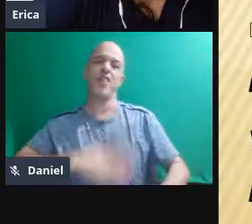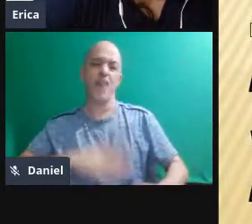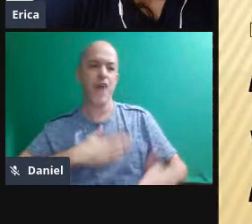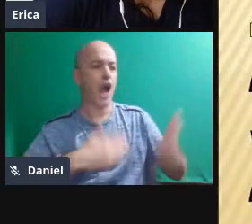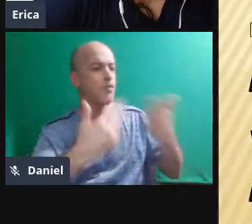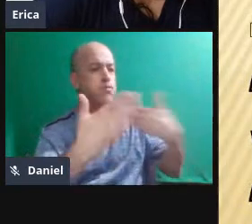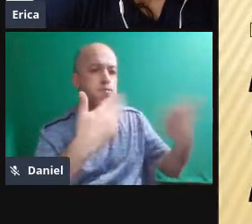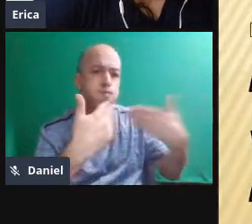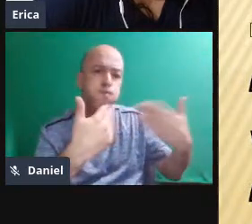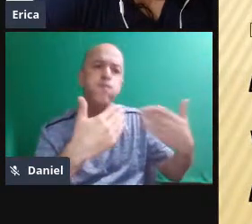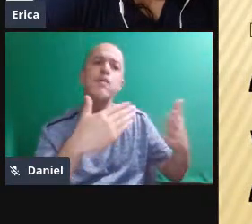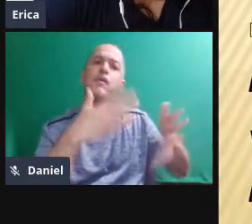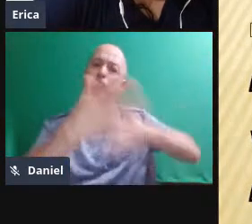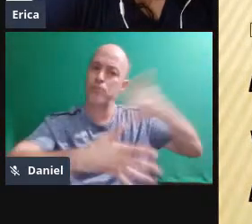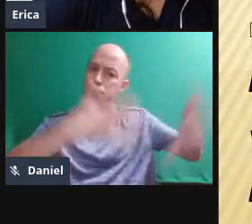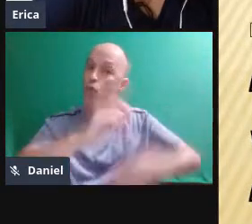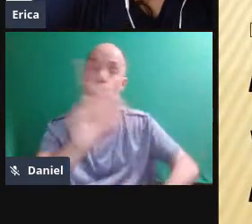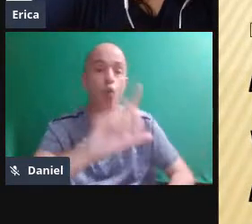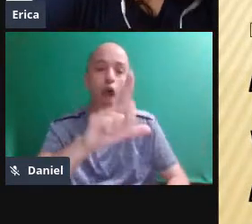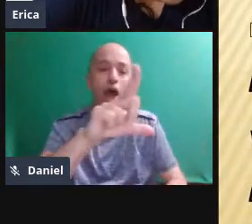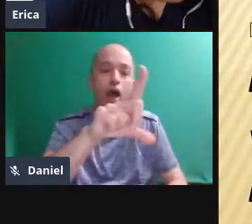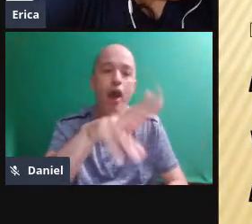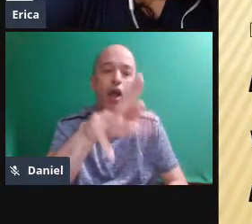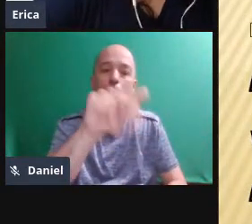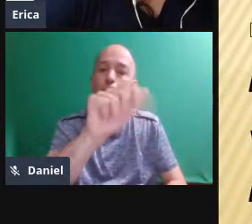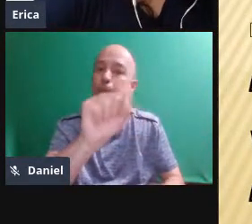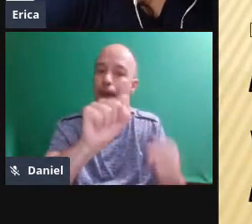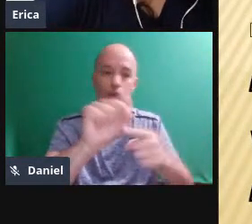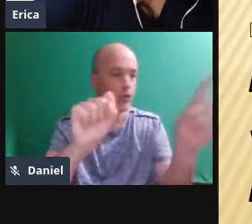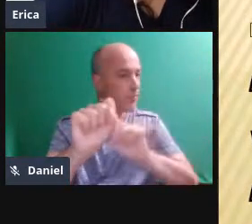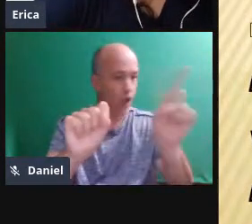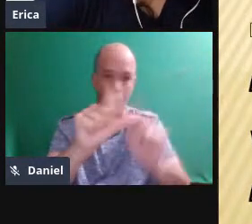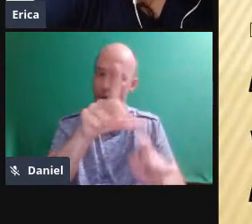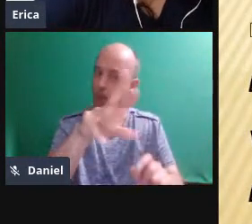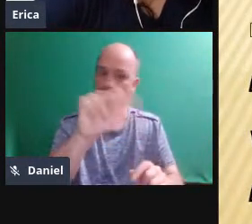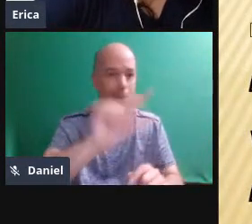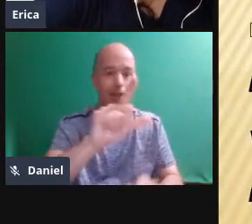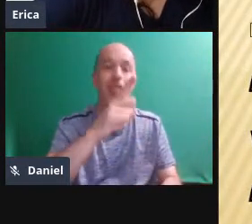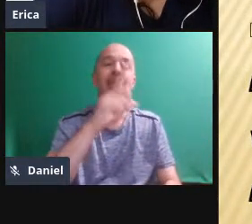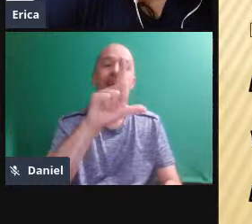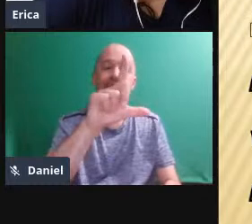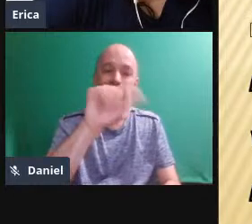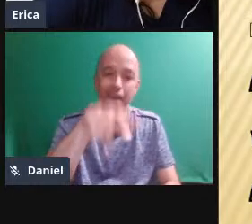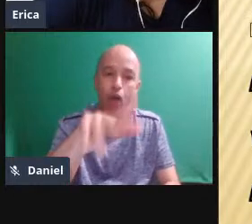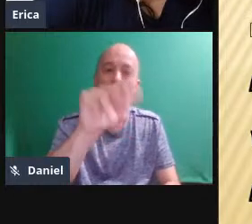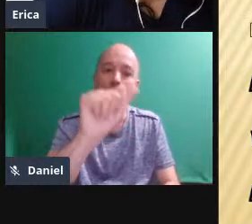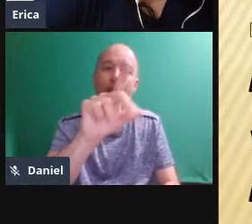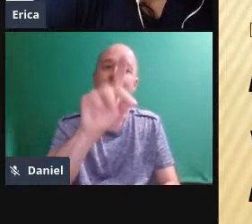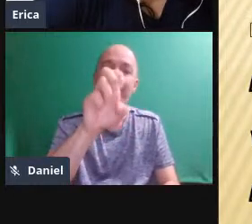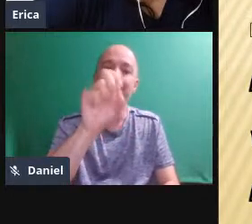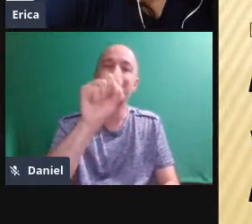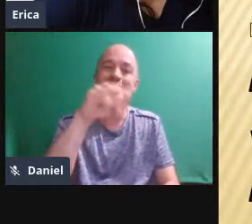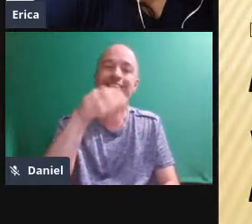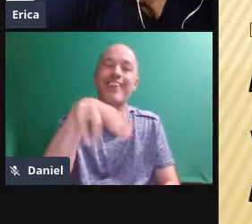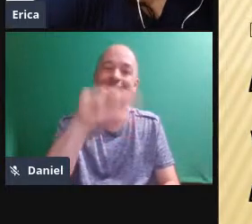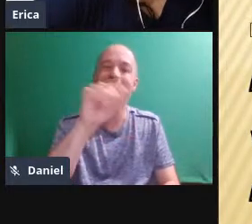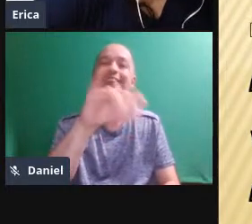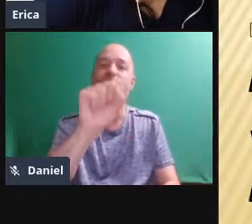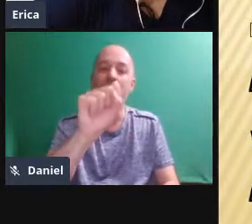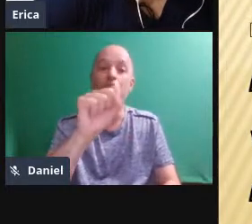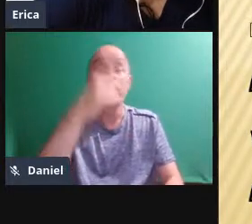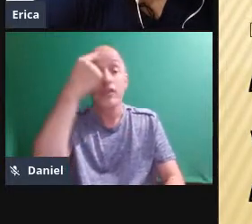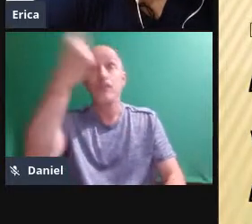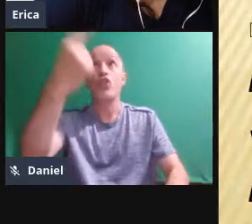era proibido de usar a língua de sinais. Mas no intervalo a gente usava a língua de sinais. Não era Libras, era